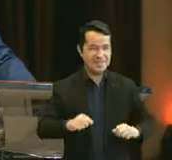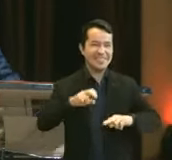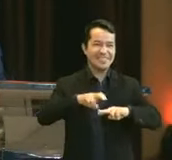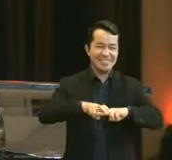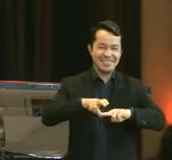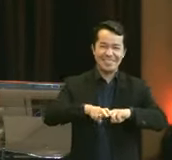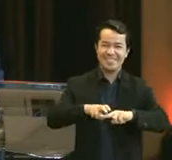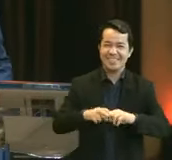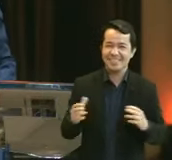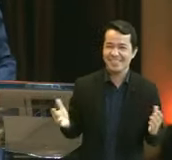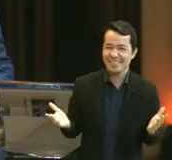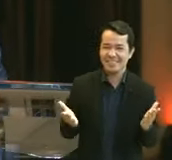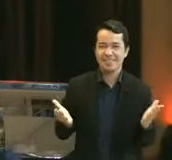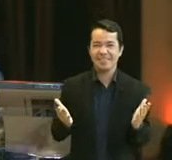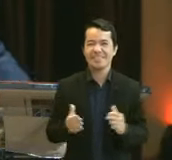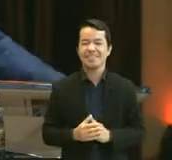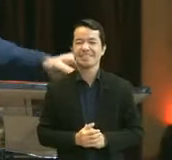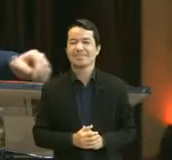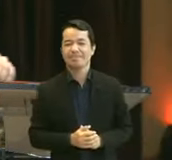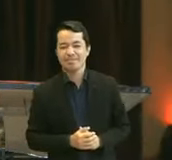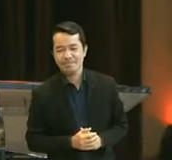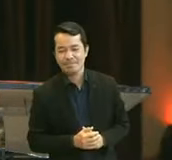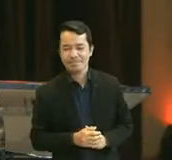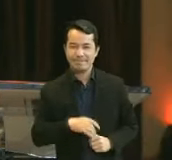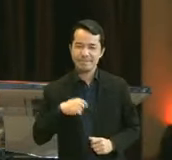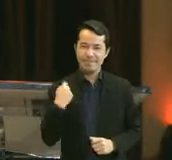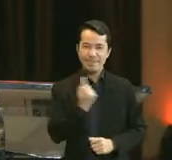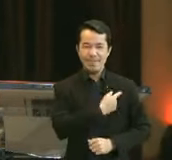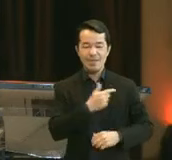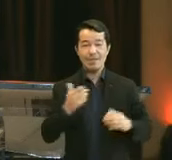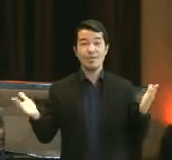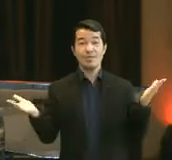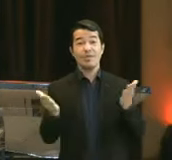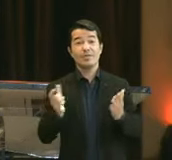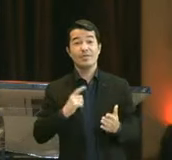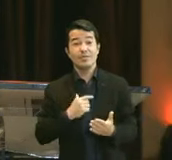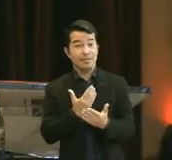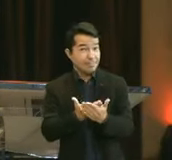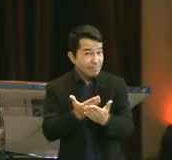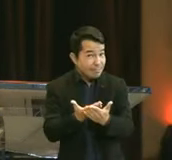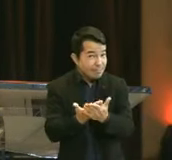seu lugar. Nós vamos estudar a palavra de Deus.